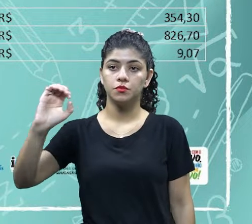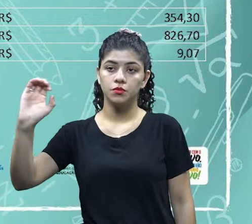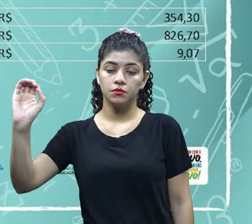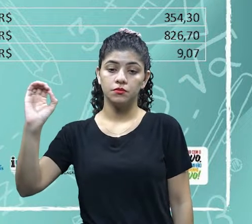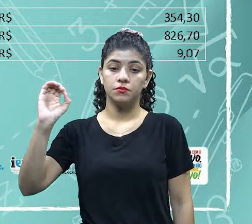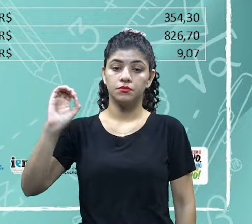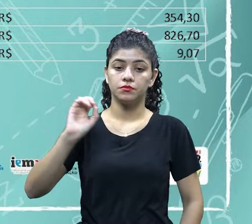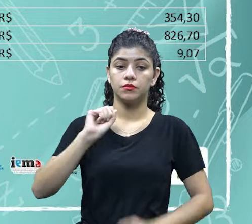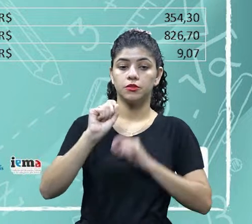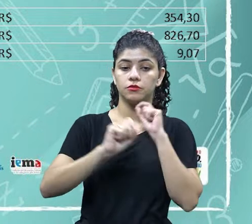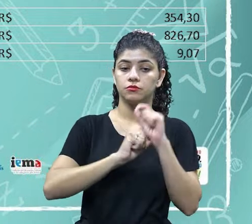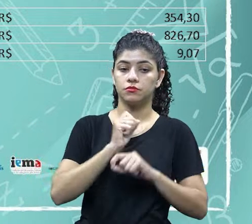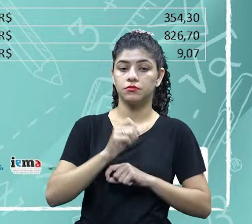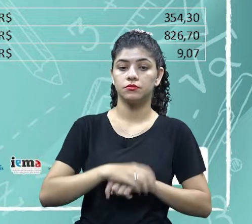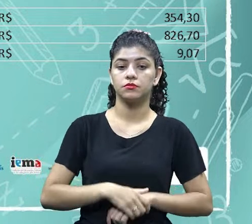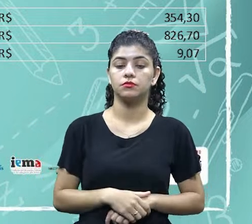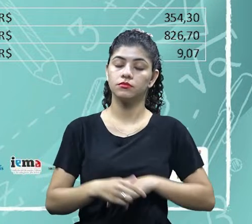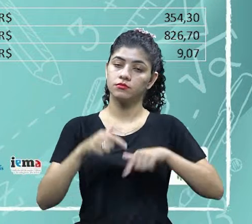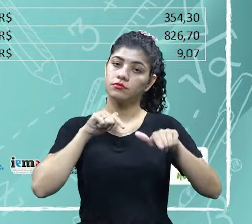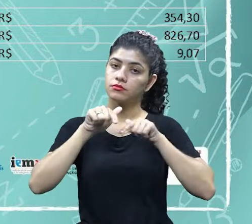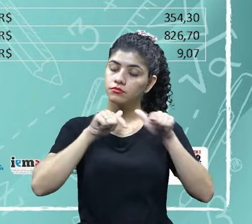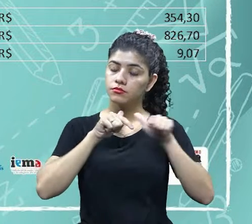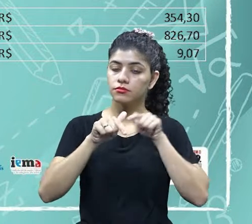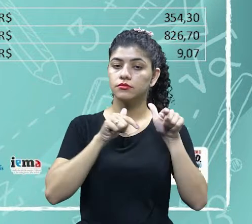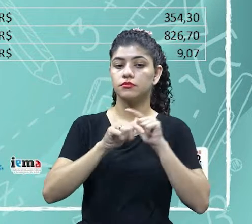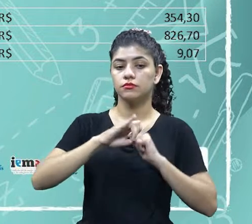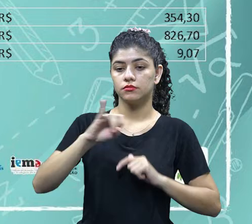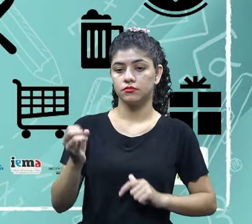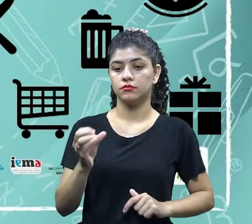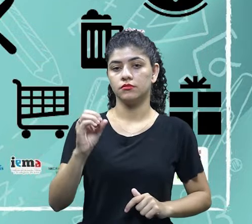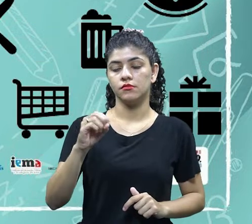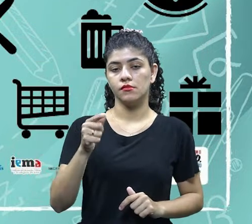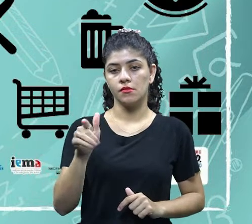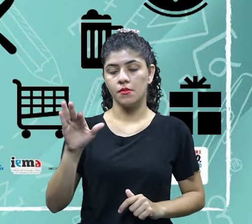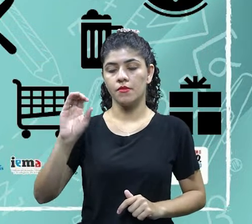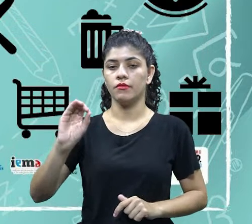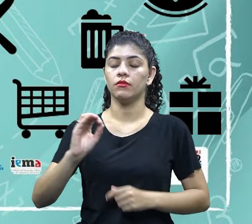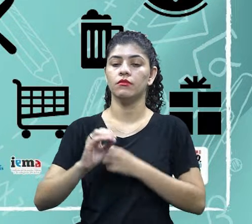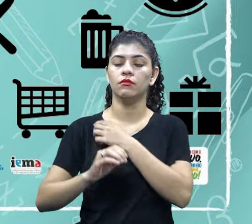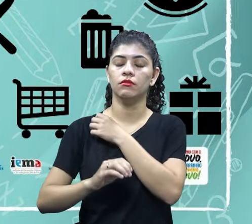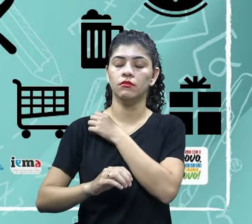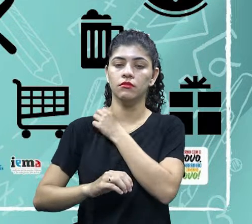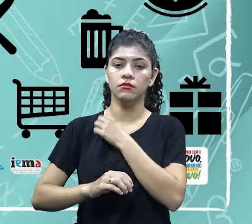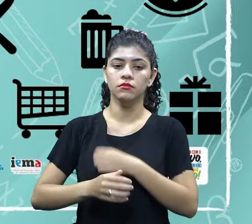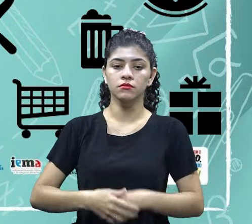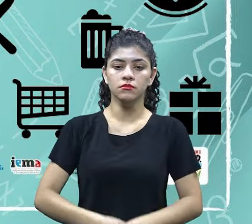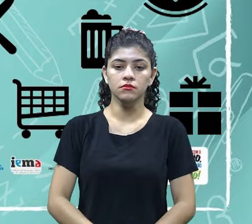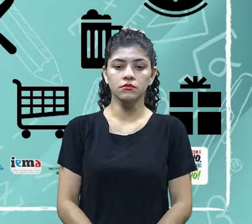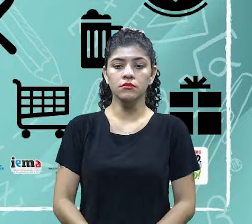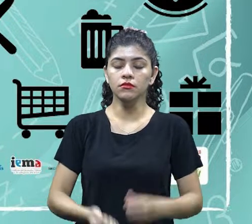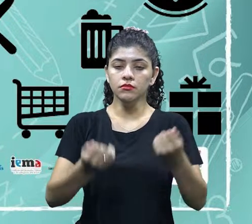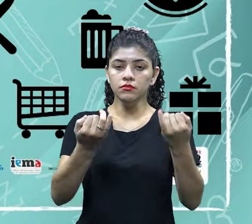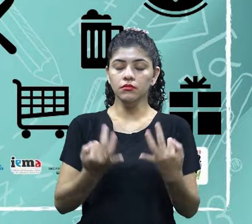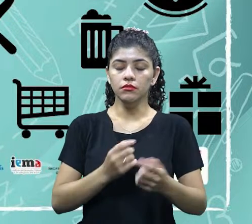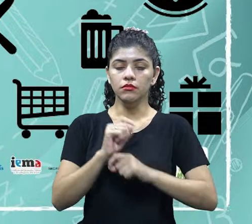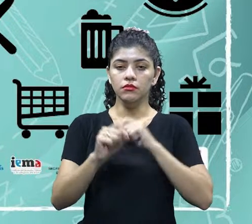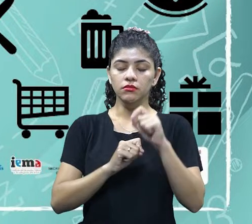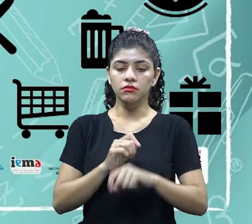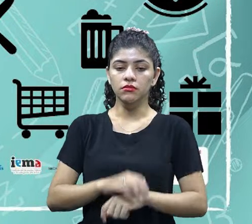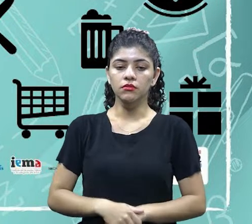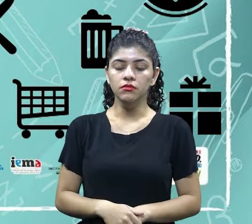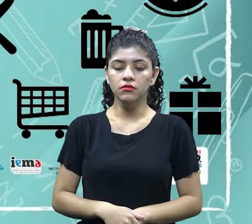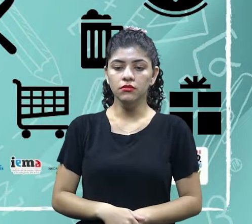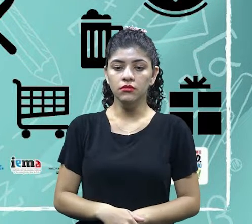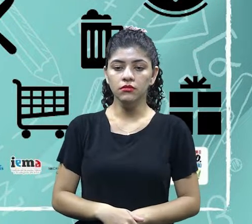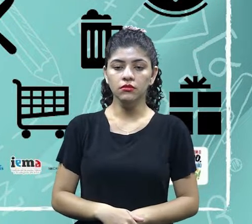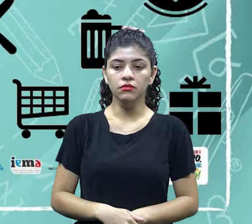Que receitas são essas? Vendas de serviços mecânicos. Você lembra que no slide anterior eu falei